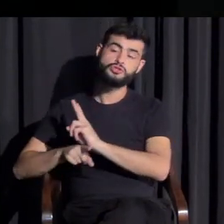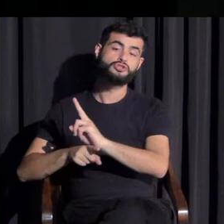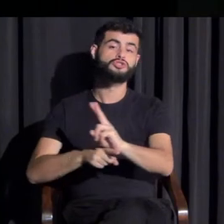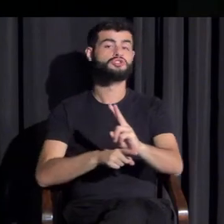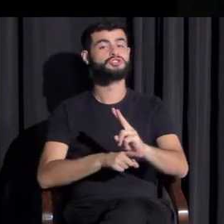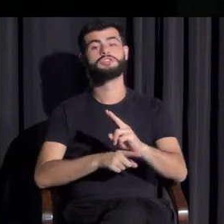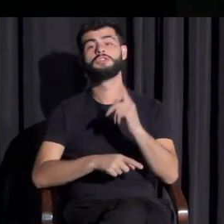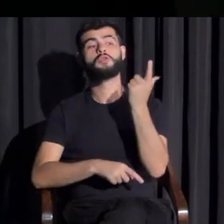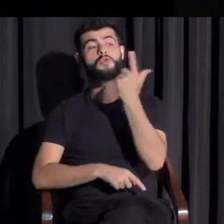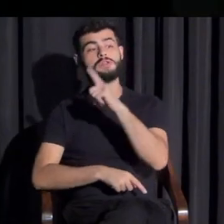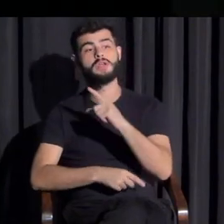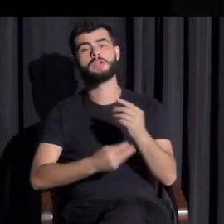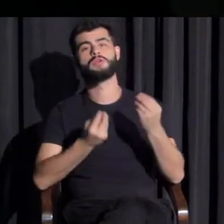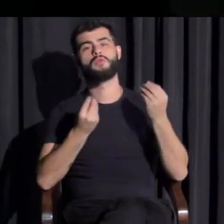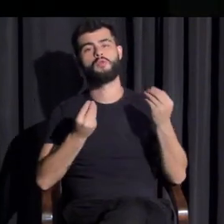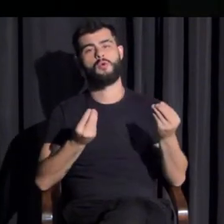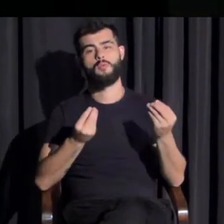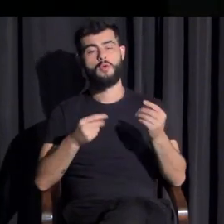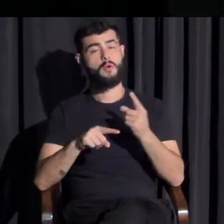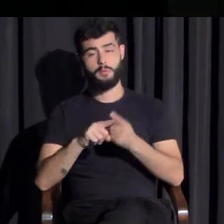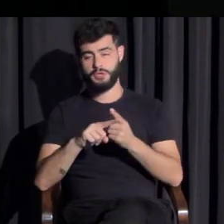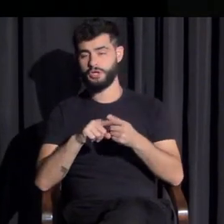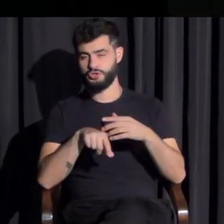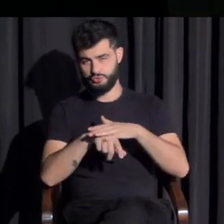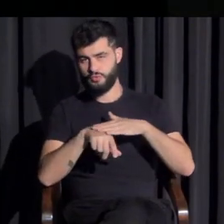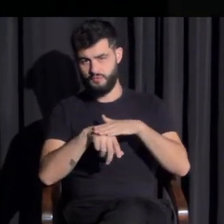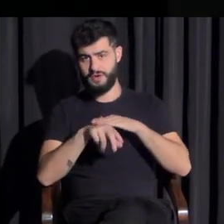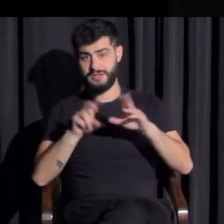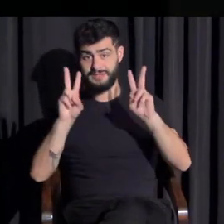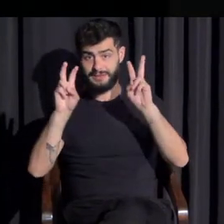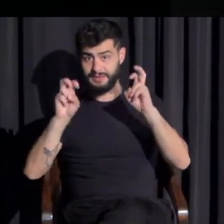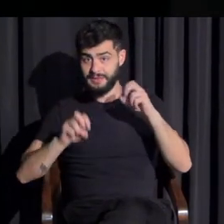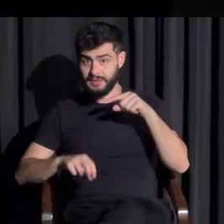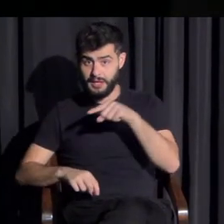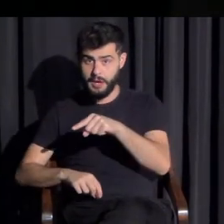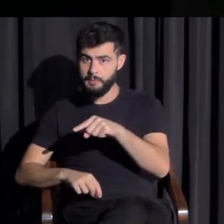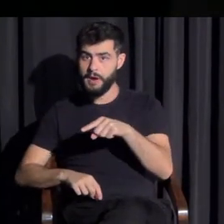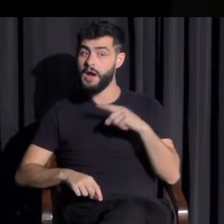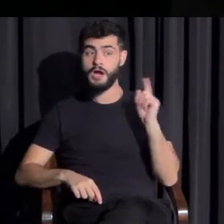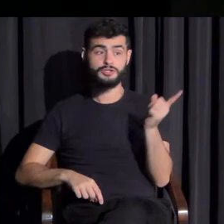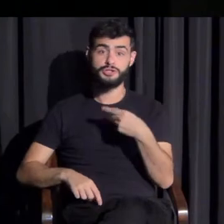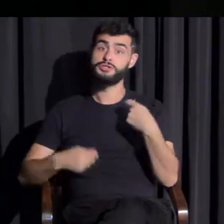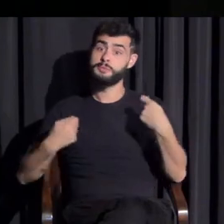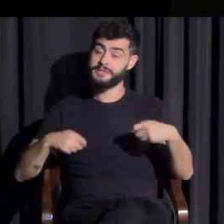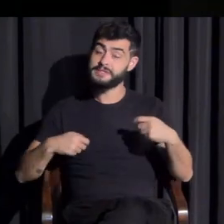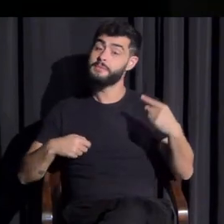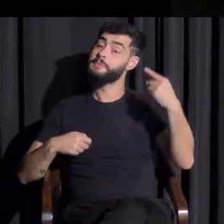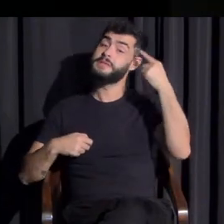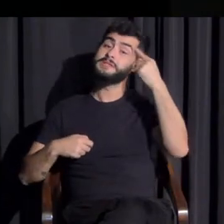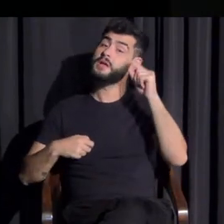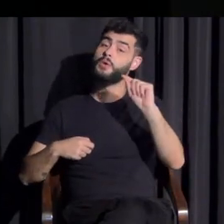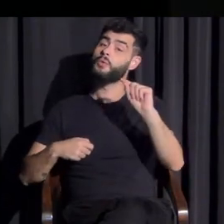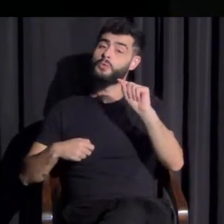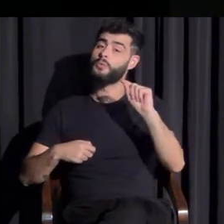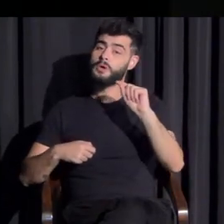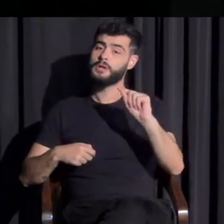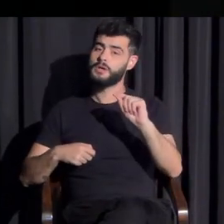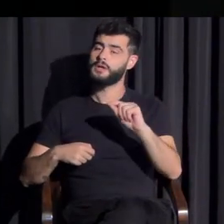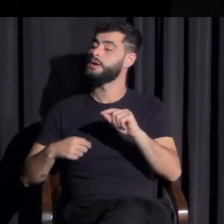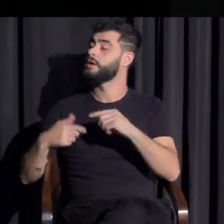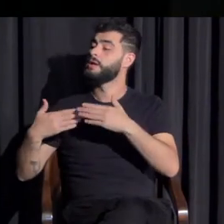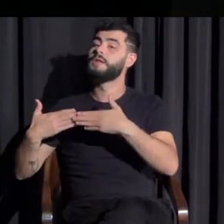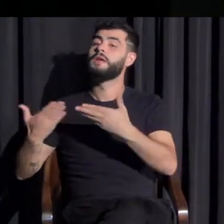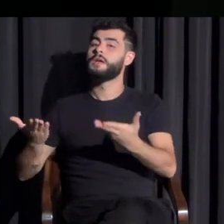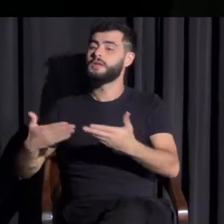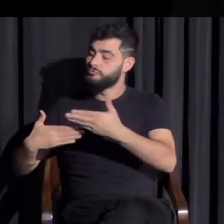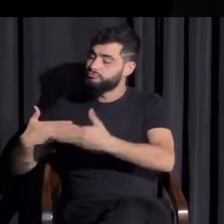ao falarmos sobre essa questão, isso exige de nós pensarmos sobre os desdobramentos delas ou dela,